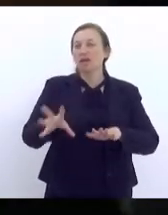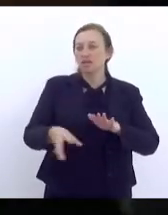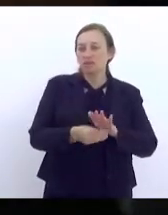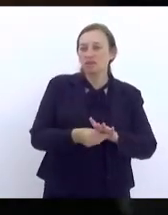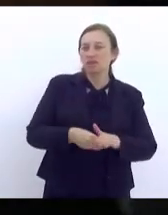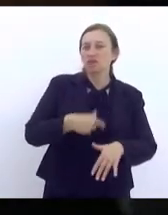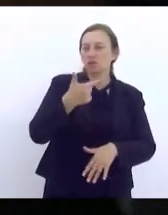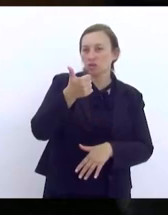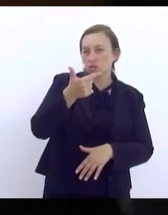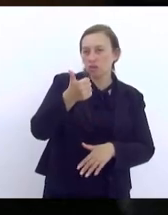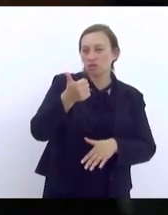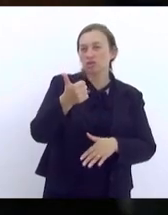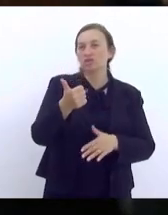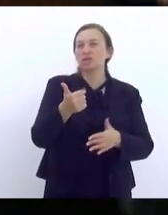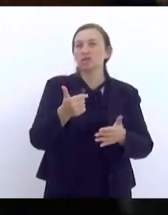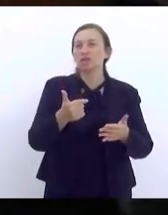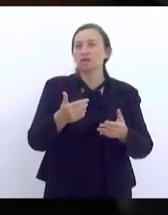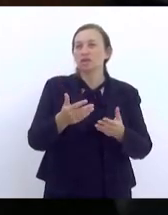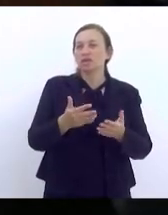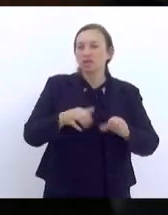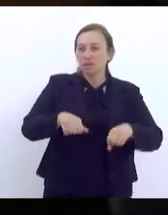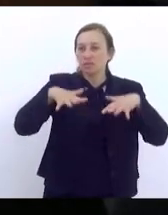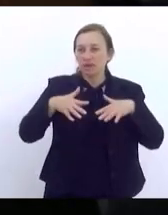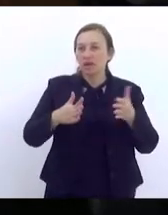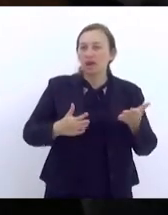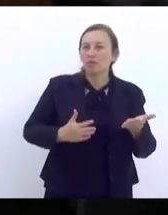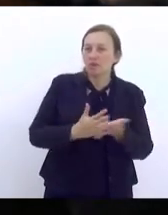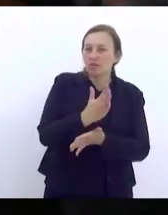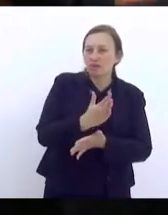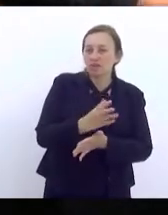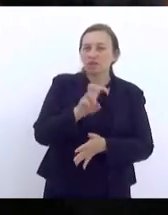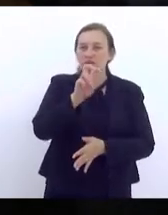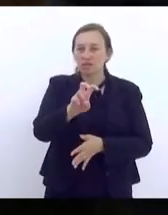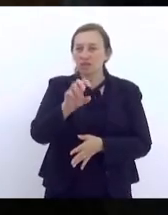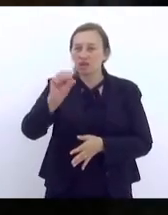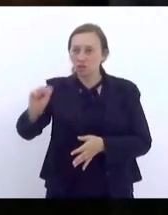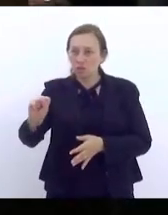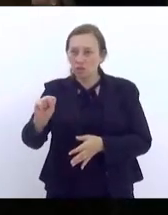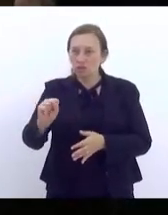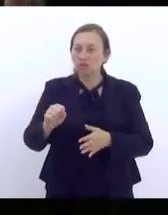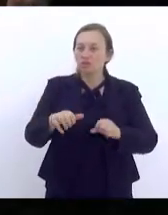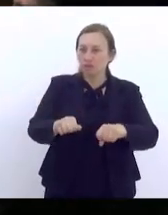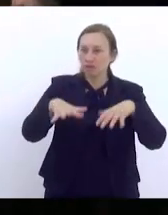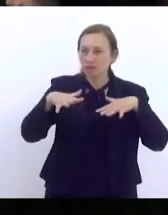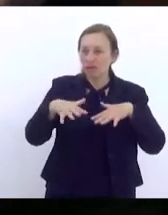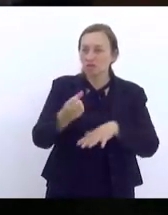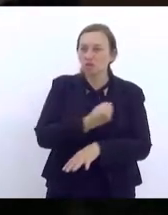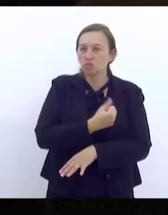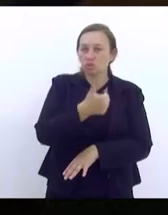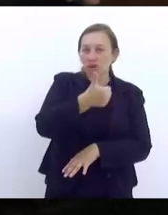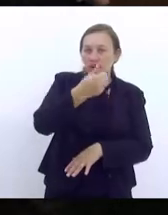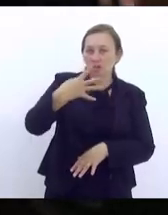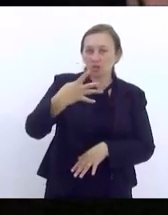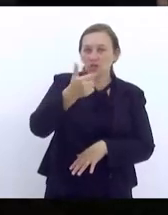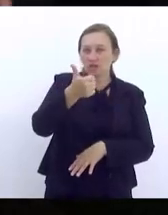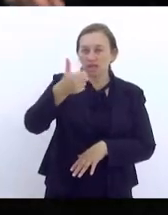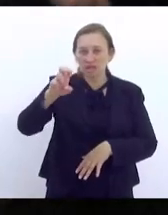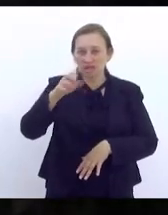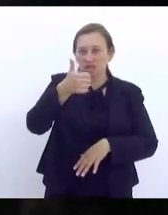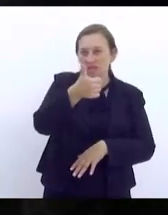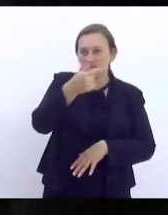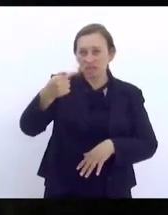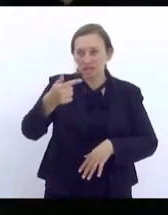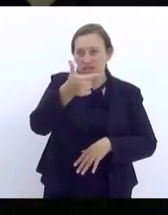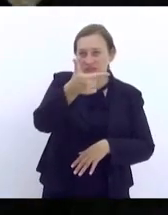plenário pela aprovação das emendas cinco e oito de plenário números 14 15 17